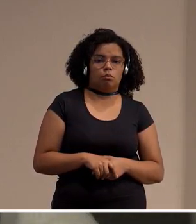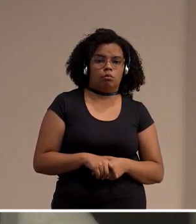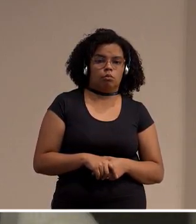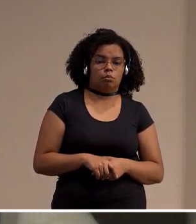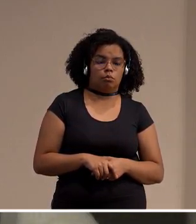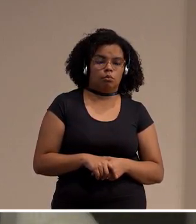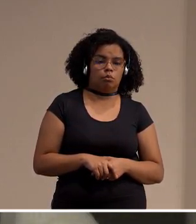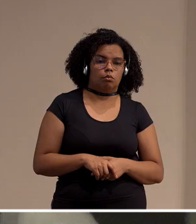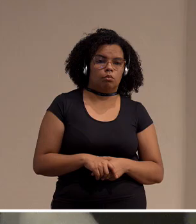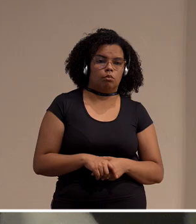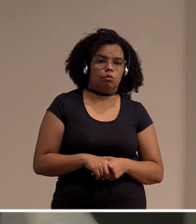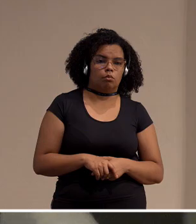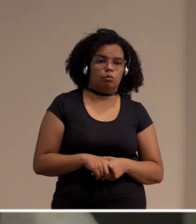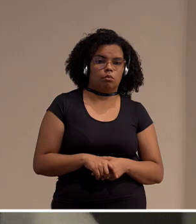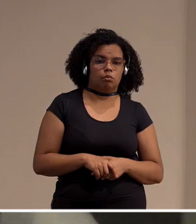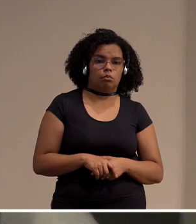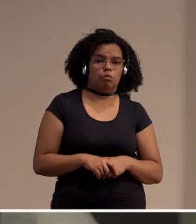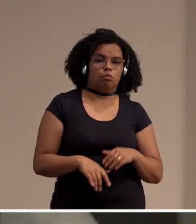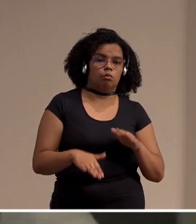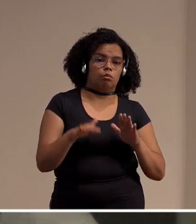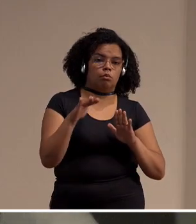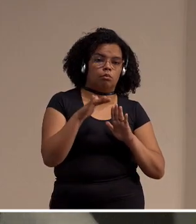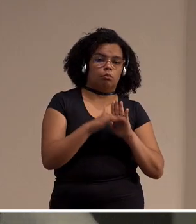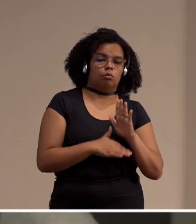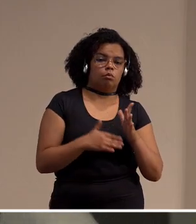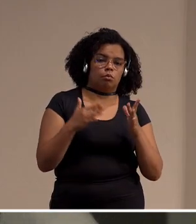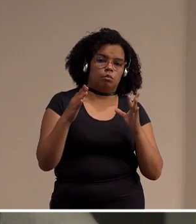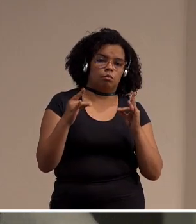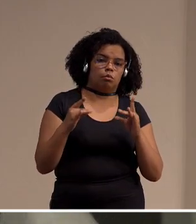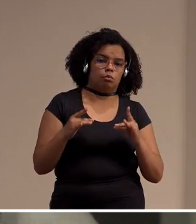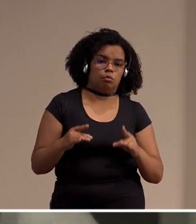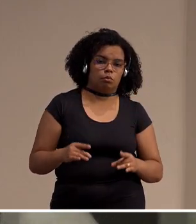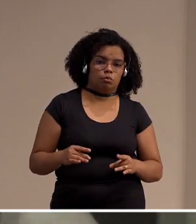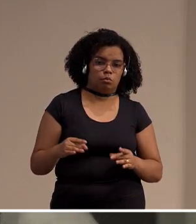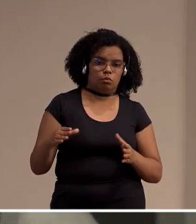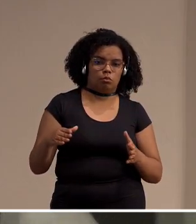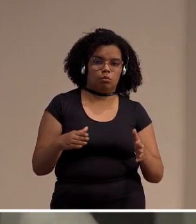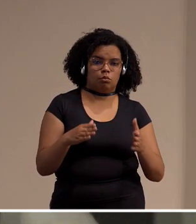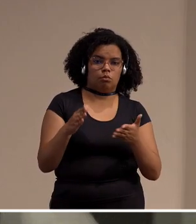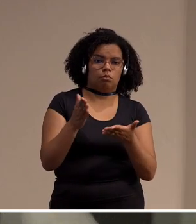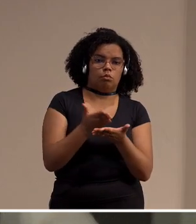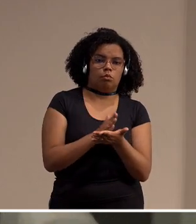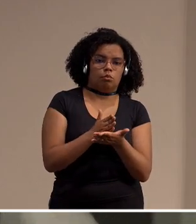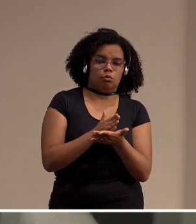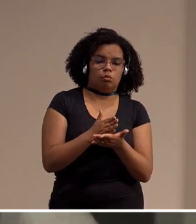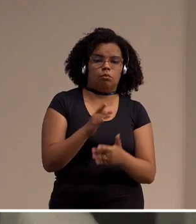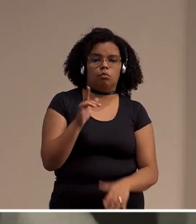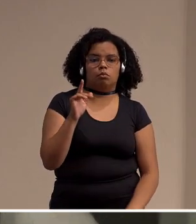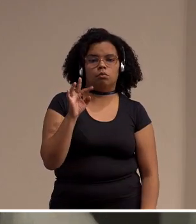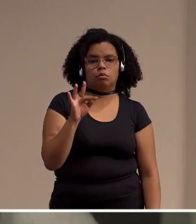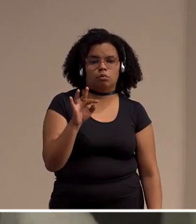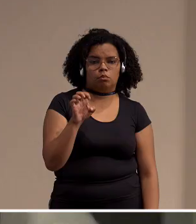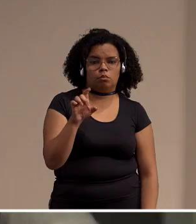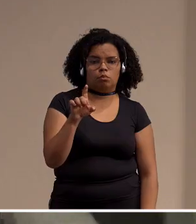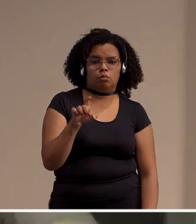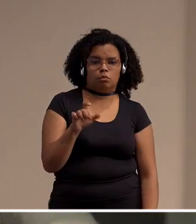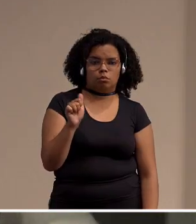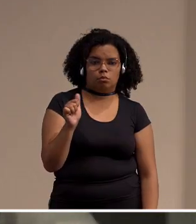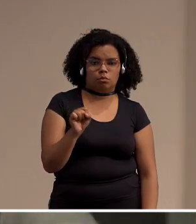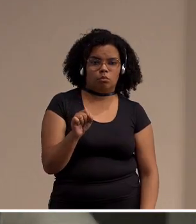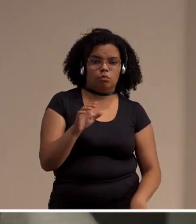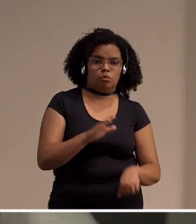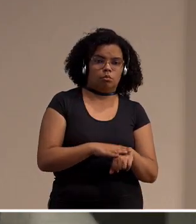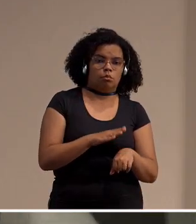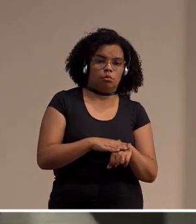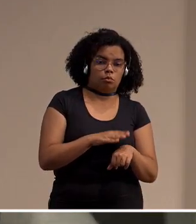uma biografia de um território na fronteira do México com o Texas, onde se produziu algodão, onde